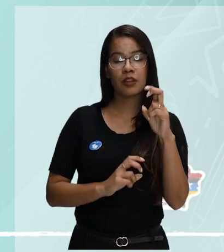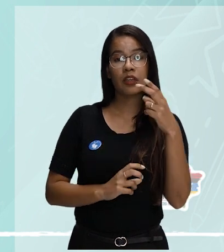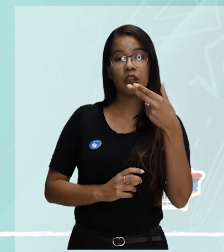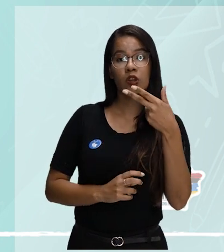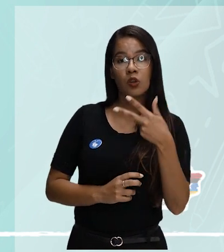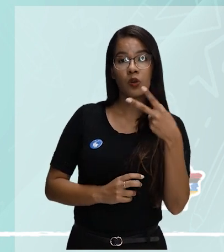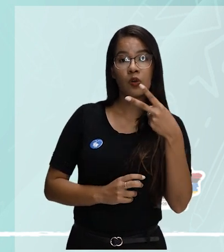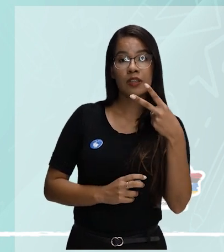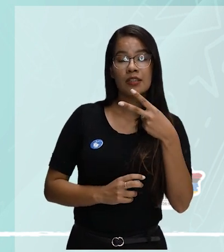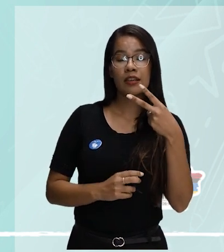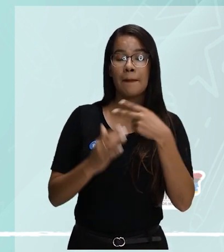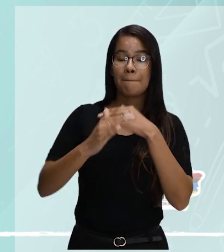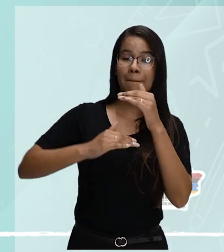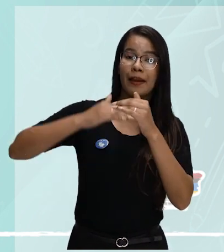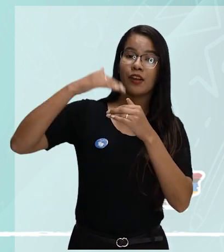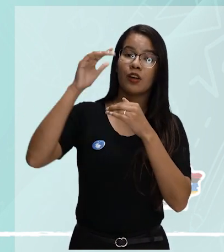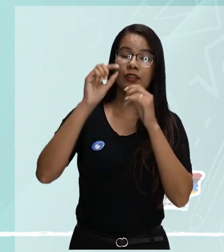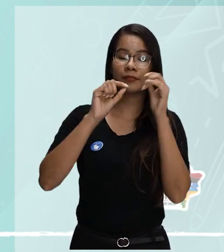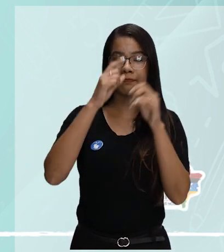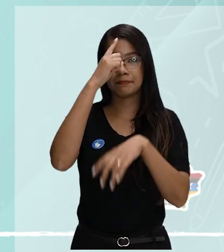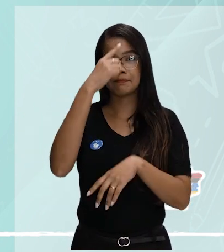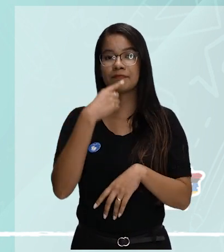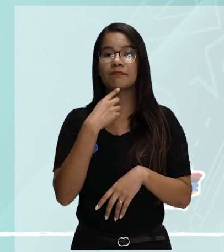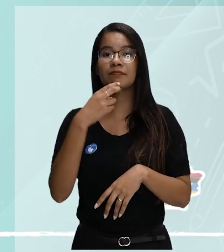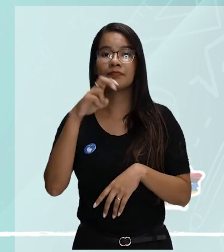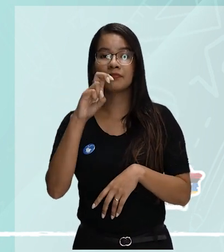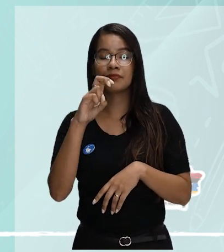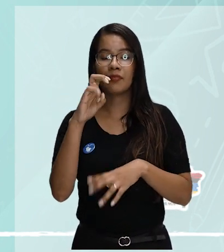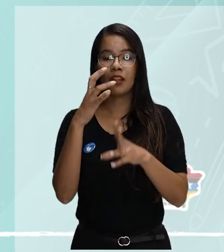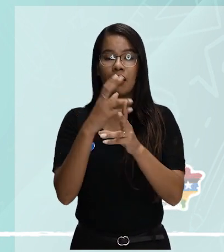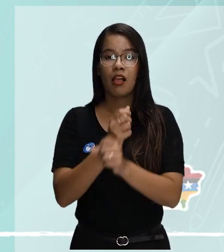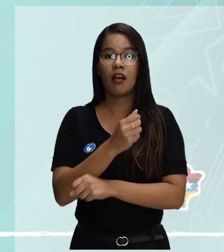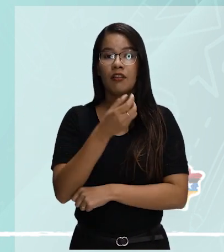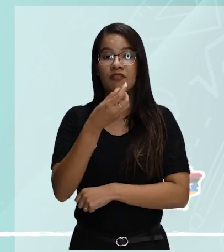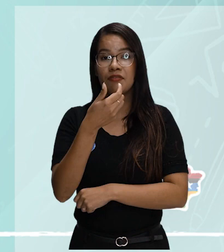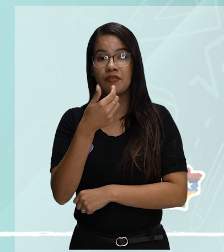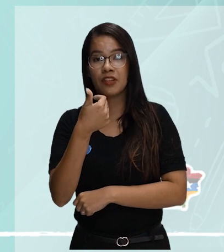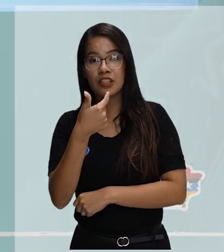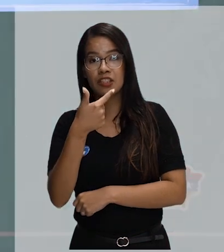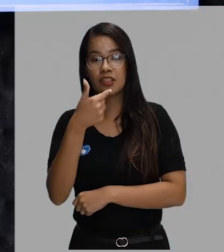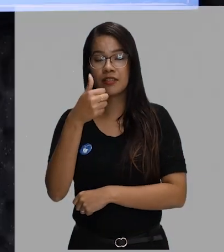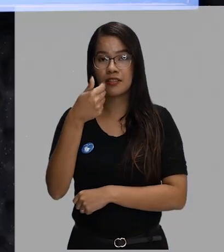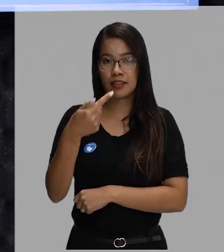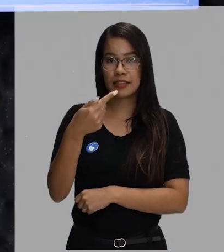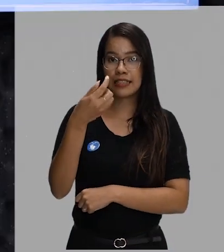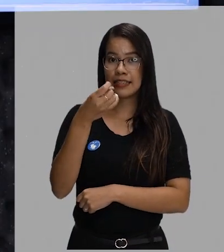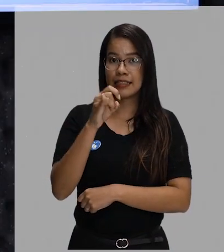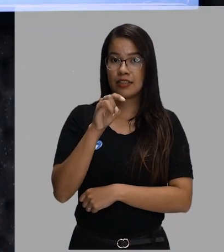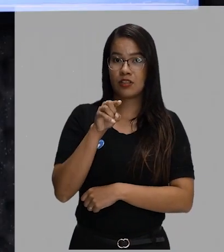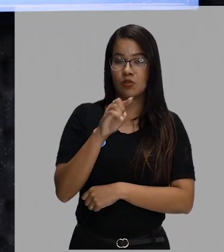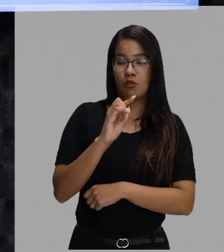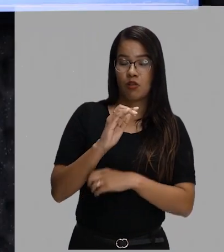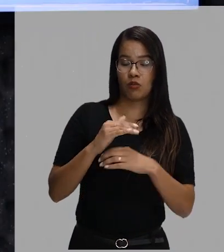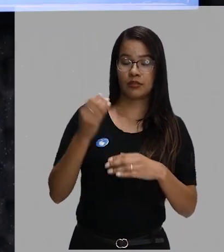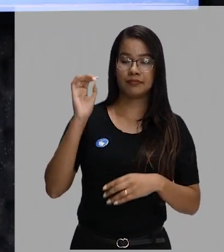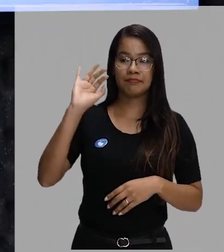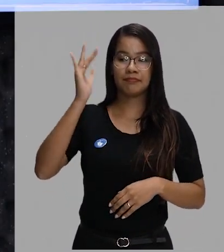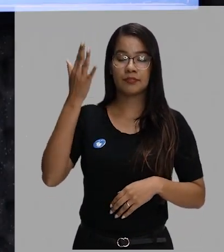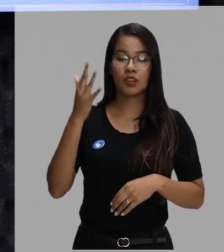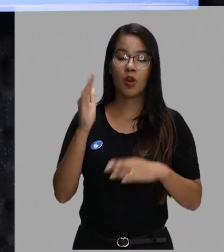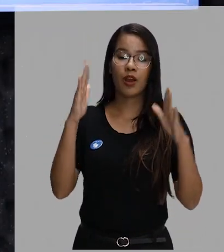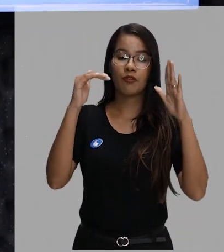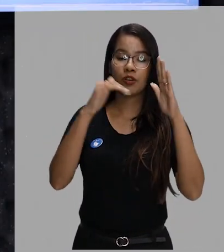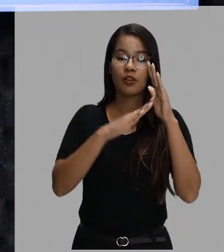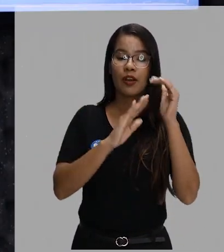que a imagem do 5, que é 27. Tá? Se isso acontecer, a função ela é dita crescente.